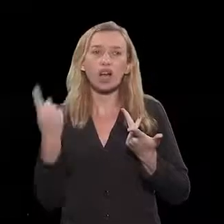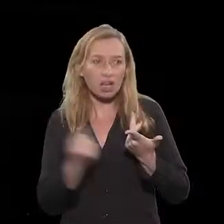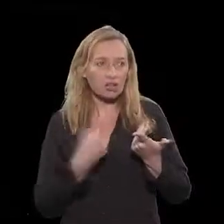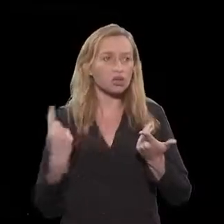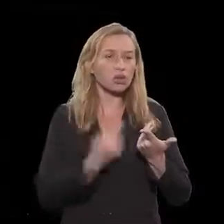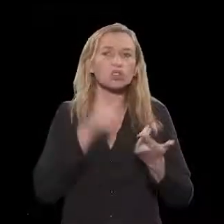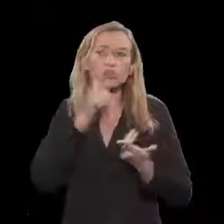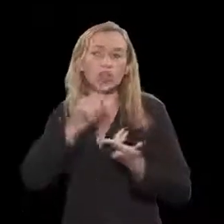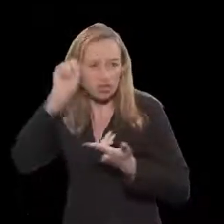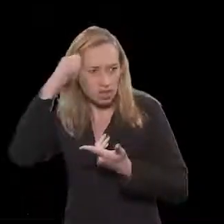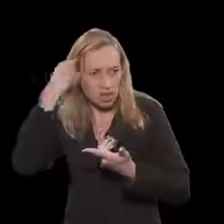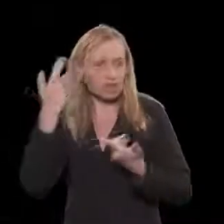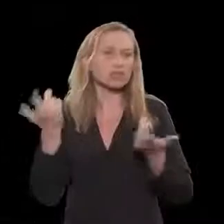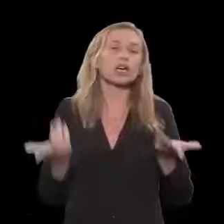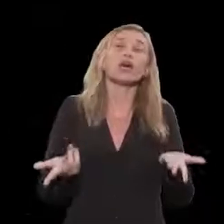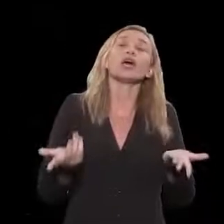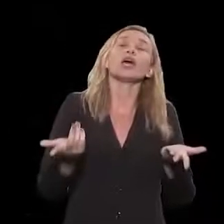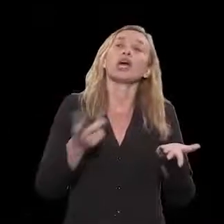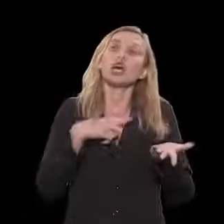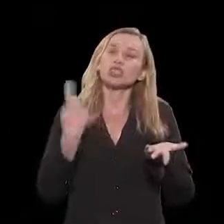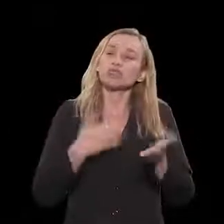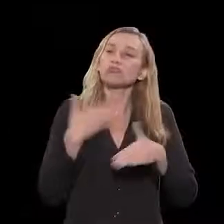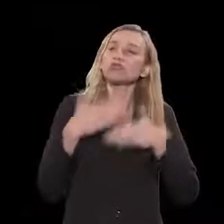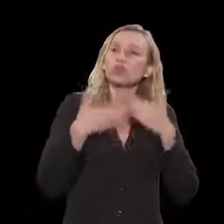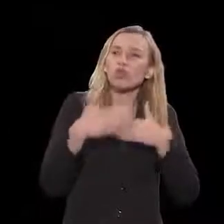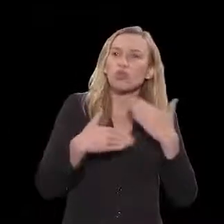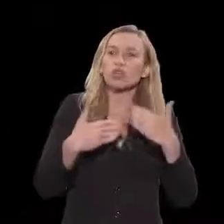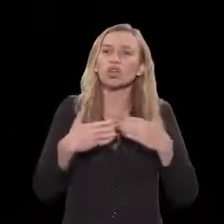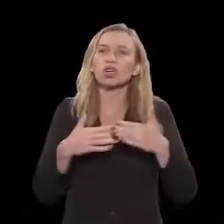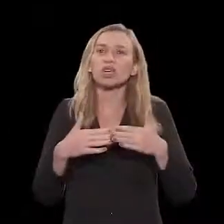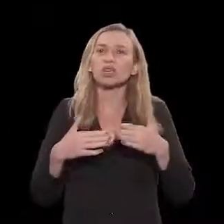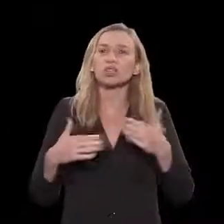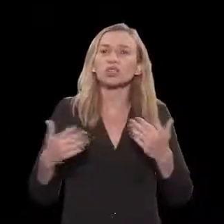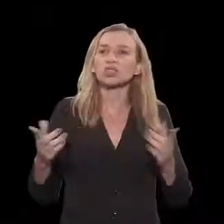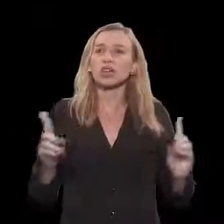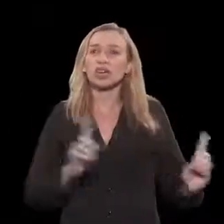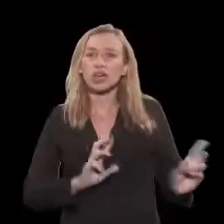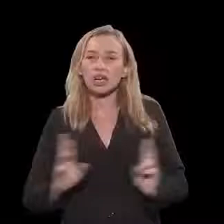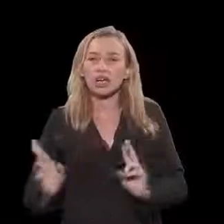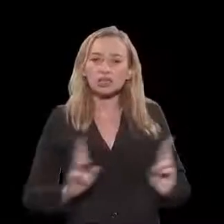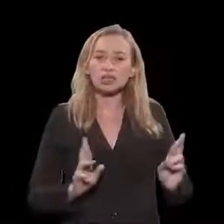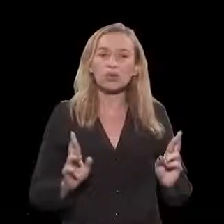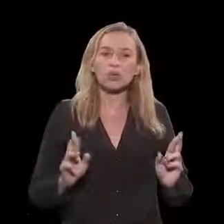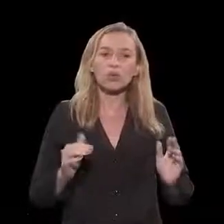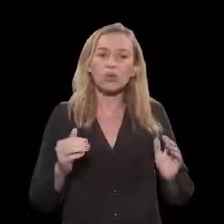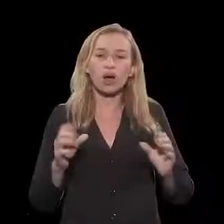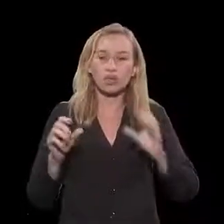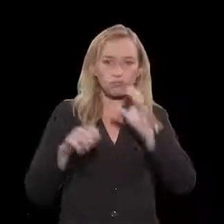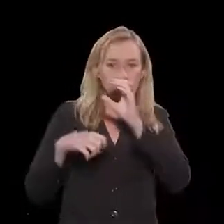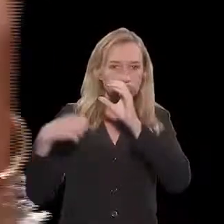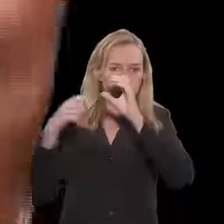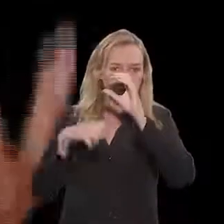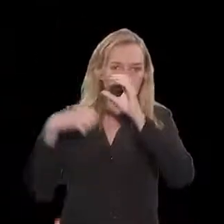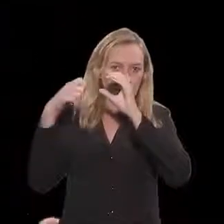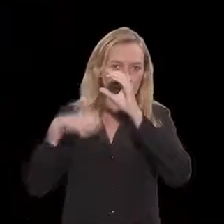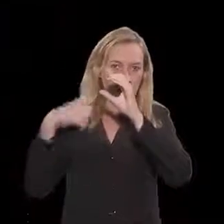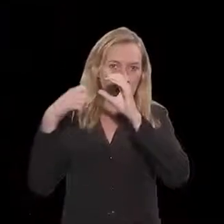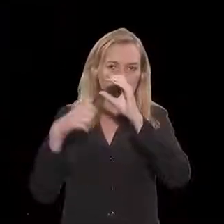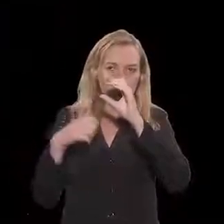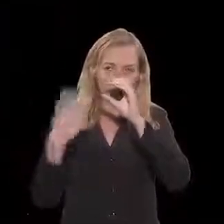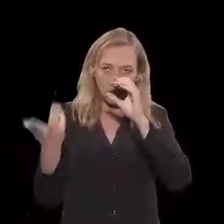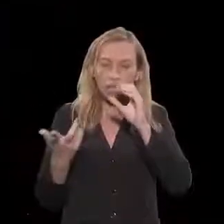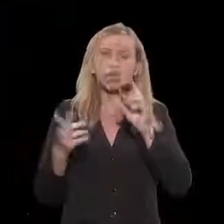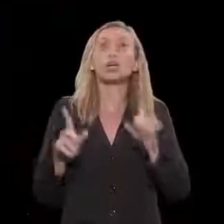estou falando de nós, mulheres negras, né? A gente tem que desenvolver desde a relação com a câmera, que é um equipamento que por